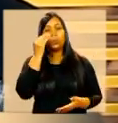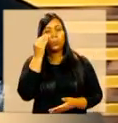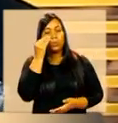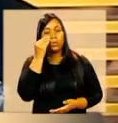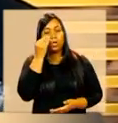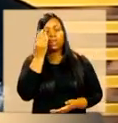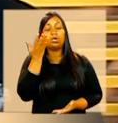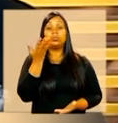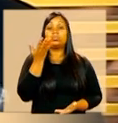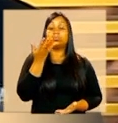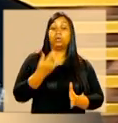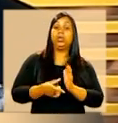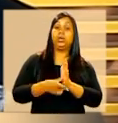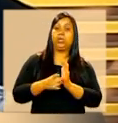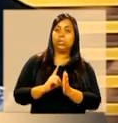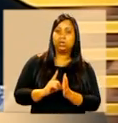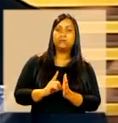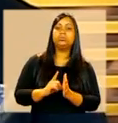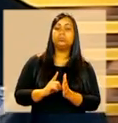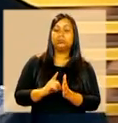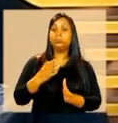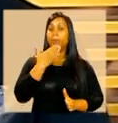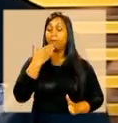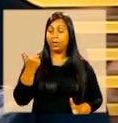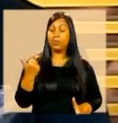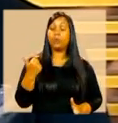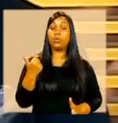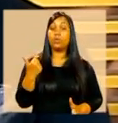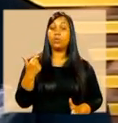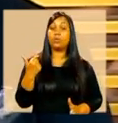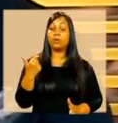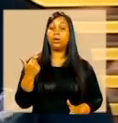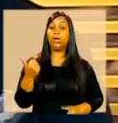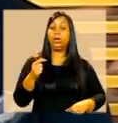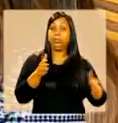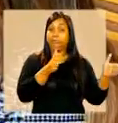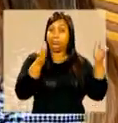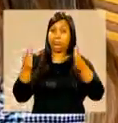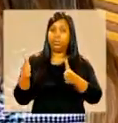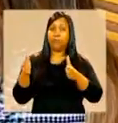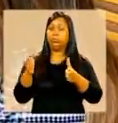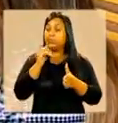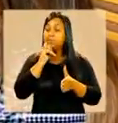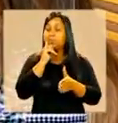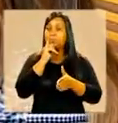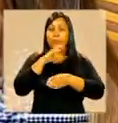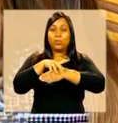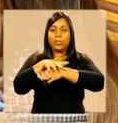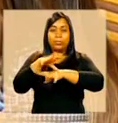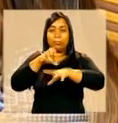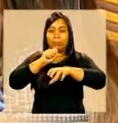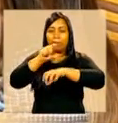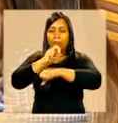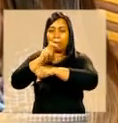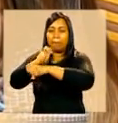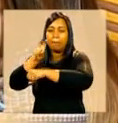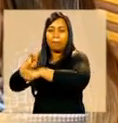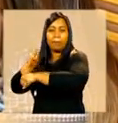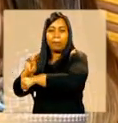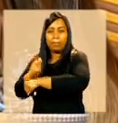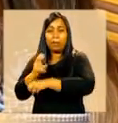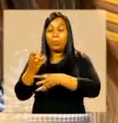ser bem precavido, quanto antes melhor. E principalmente nessas épocas que tem surtos de doenças, é uma